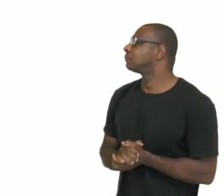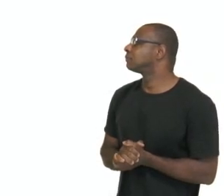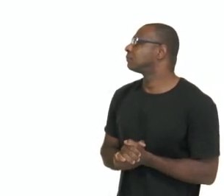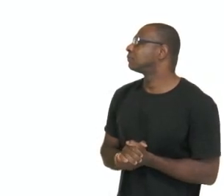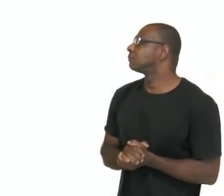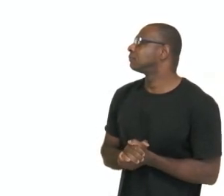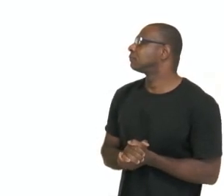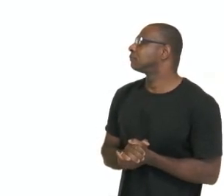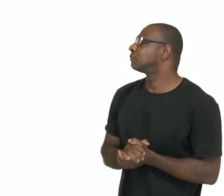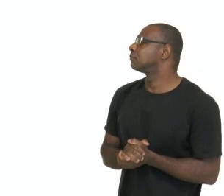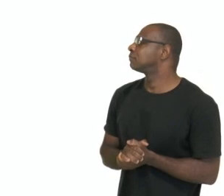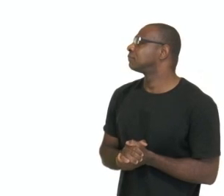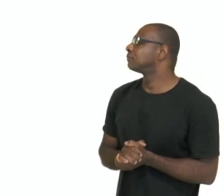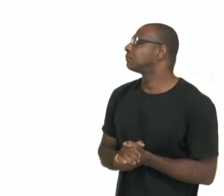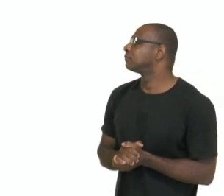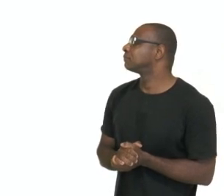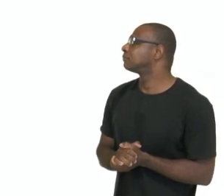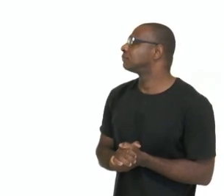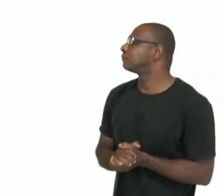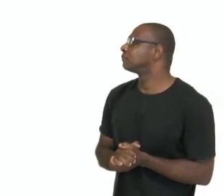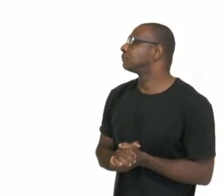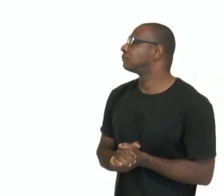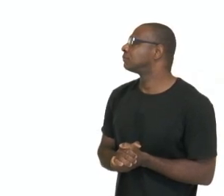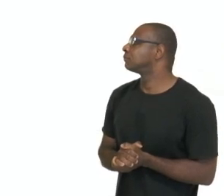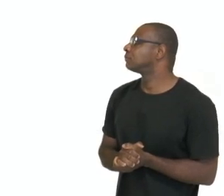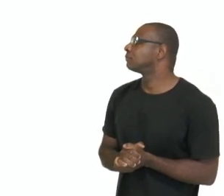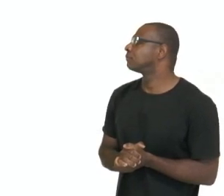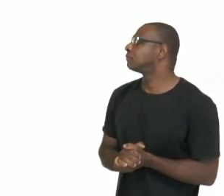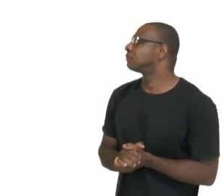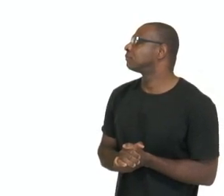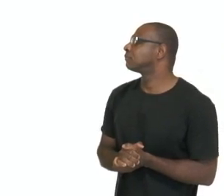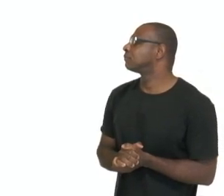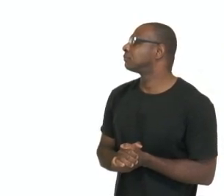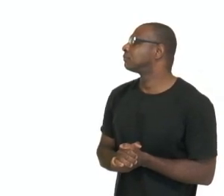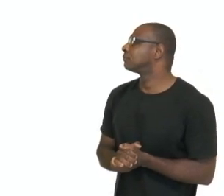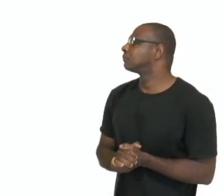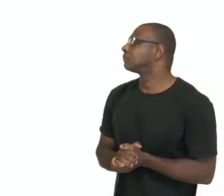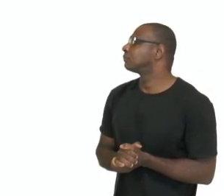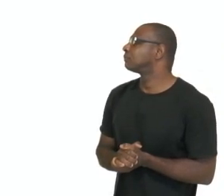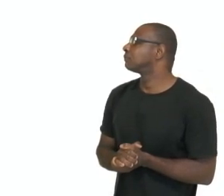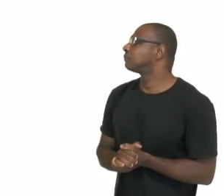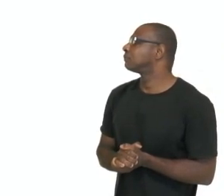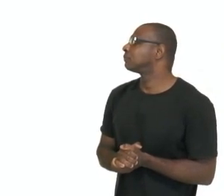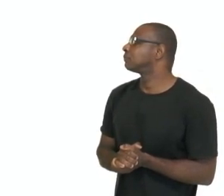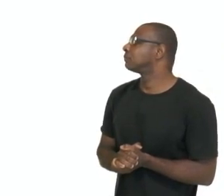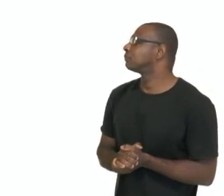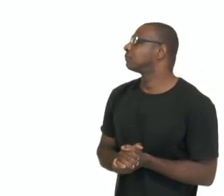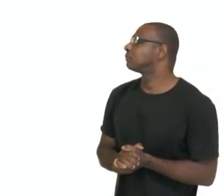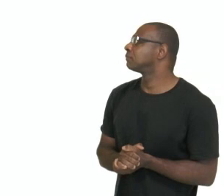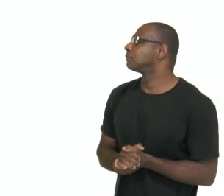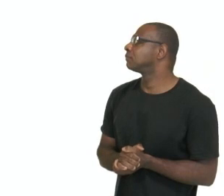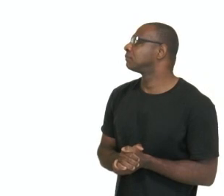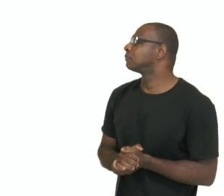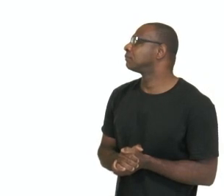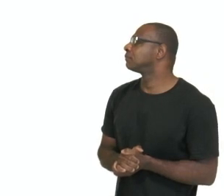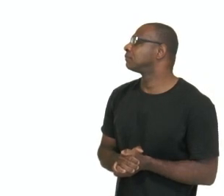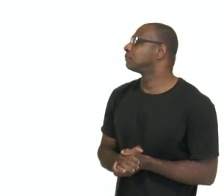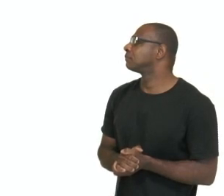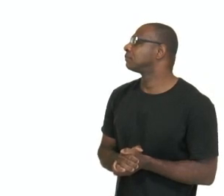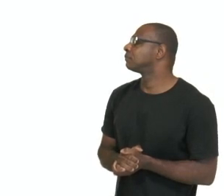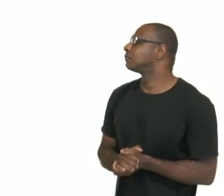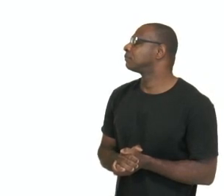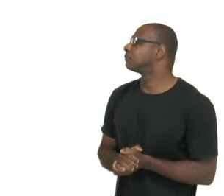no Record da Vida, o drama do dia seguinte, como ela ia se repetir com o meu coração batendo. E